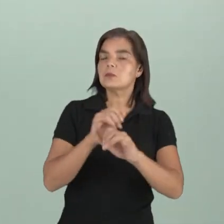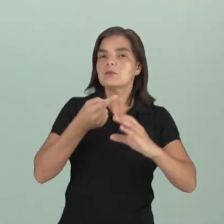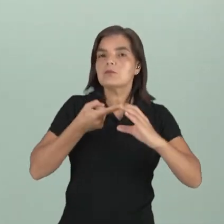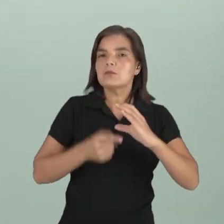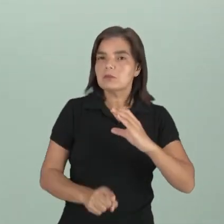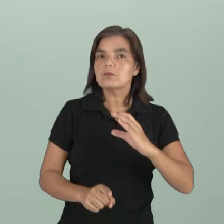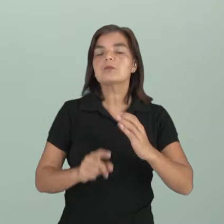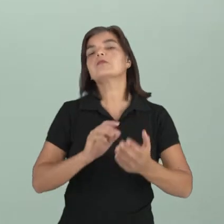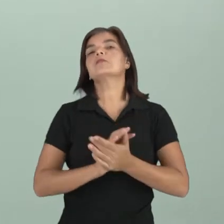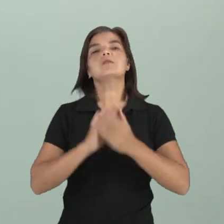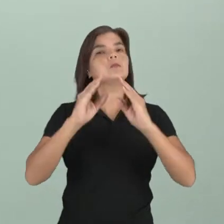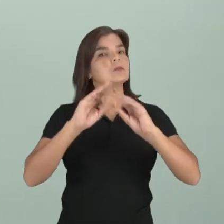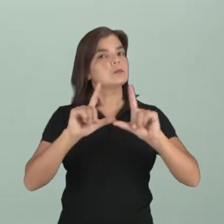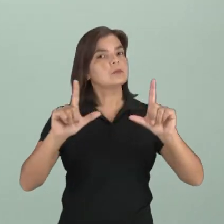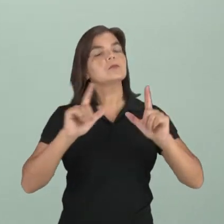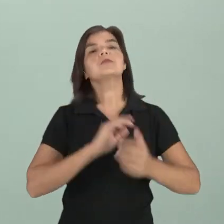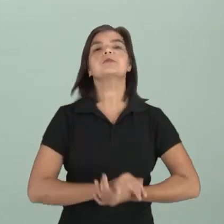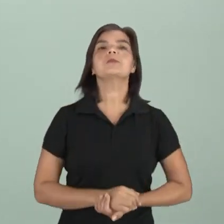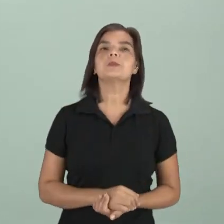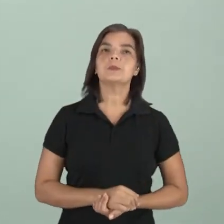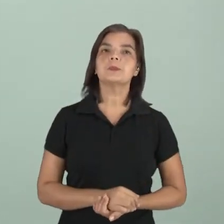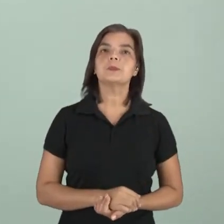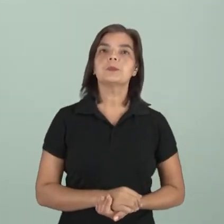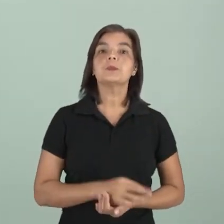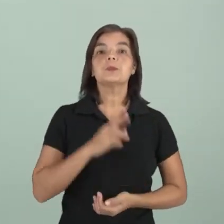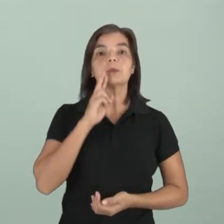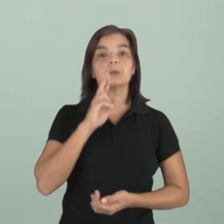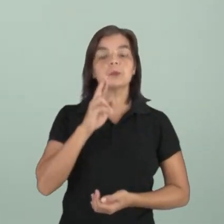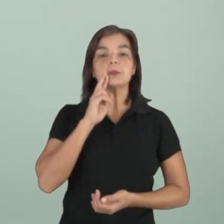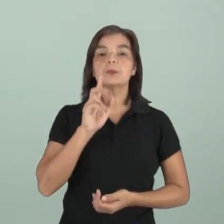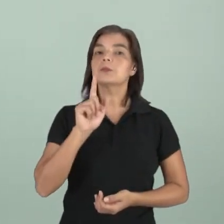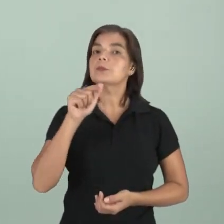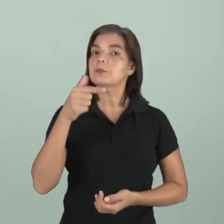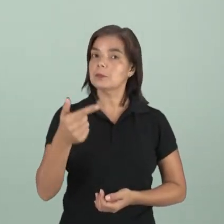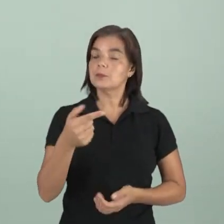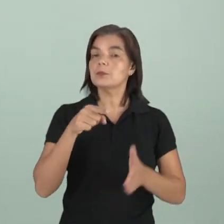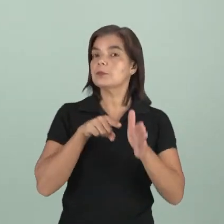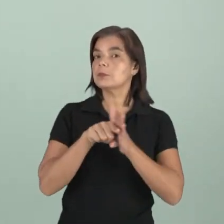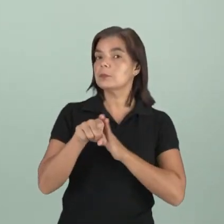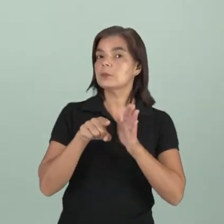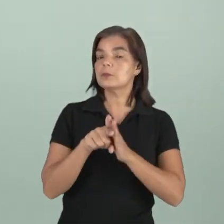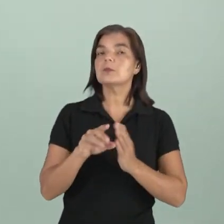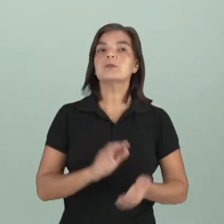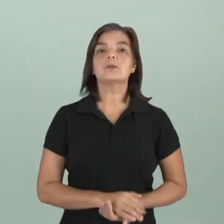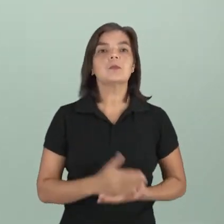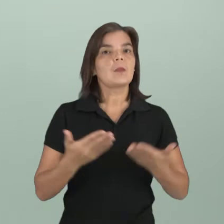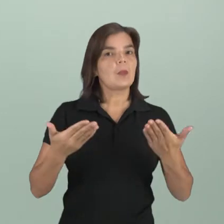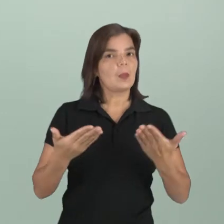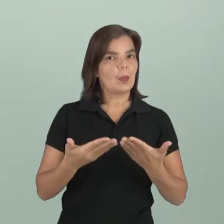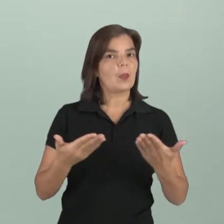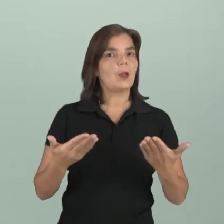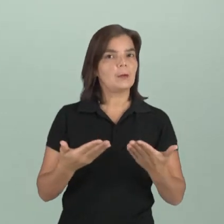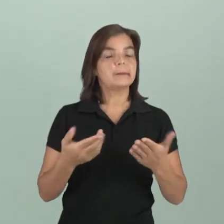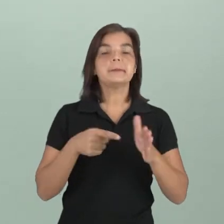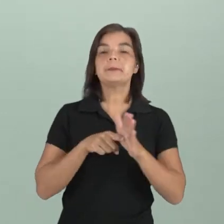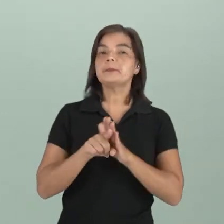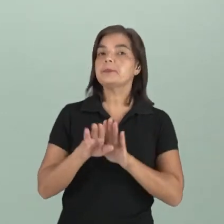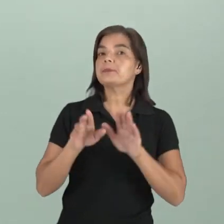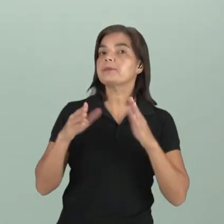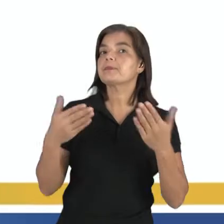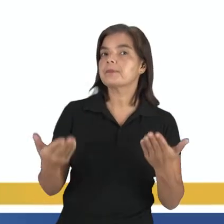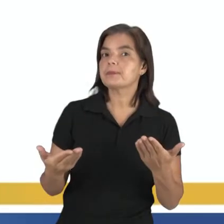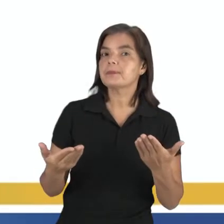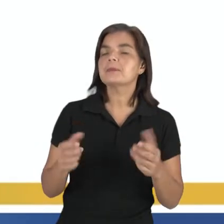elas fiquem ainda mais claras? Vamos responder uma segunda pergunta. Agora, a nossa